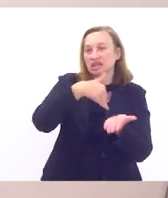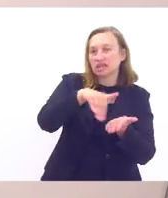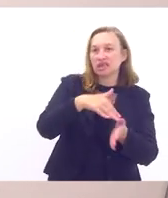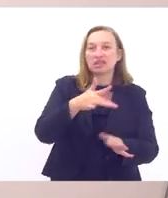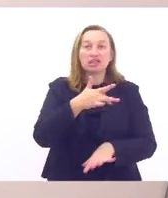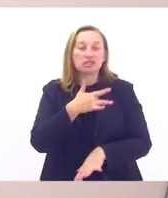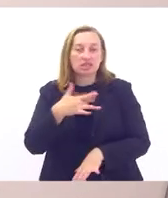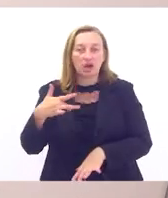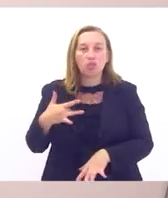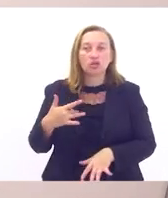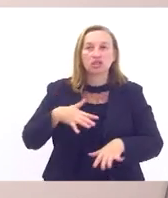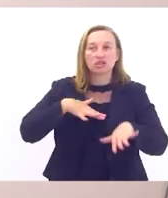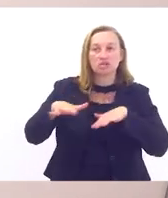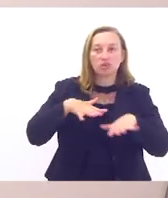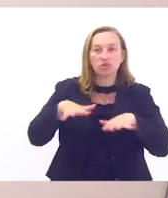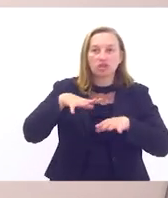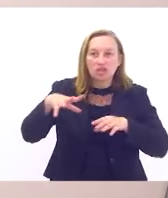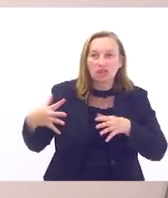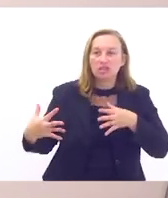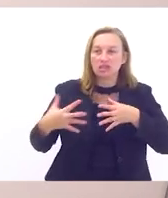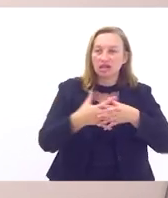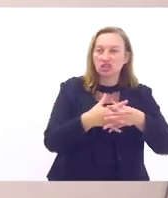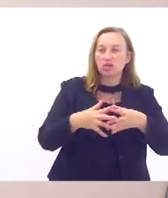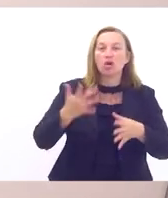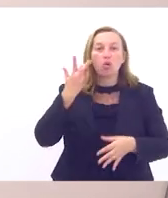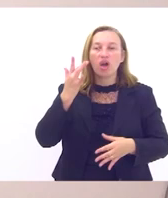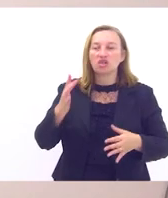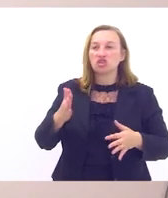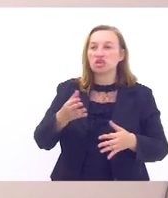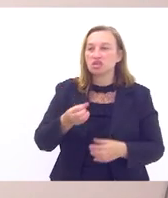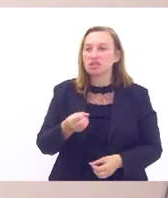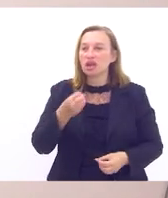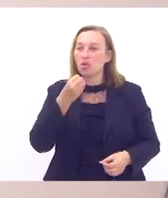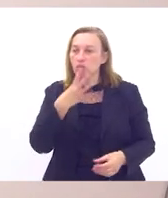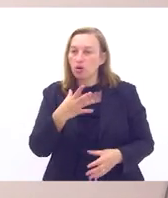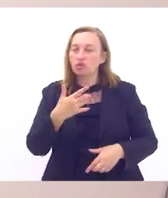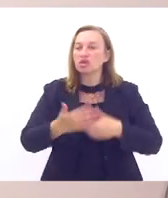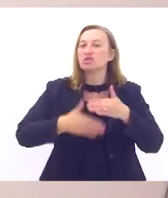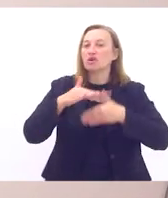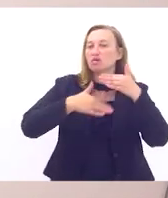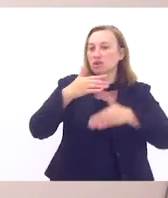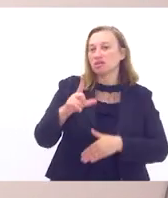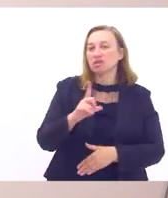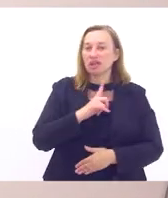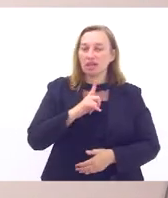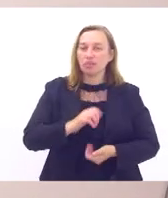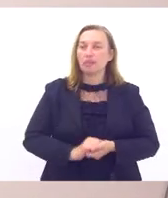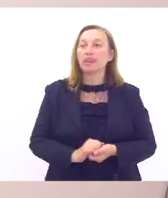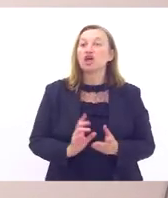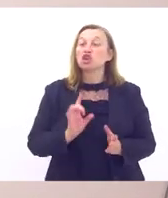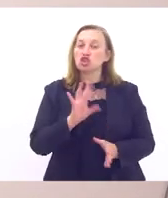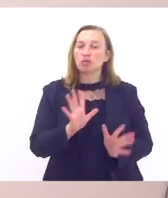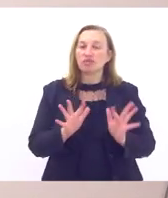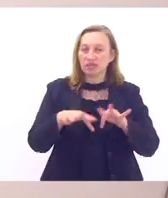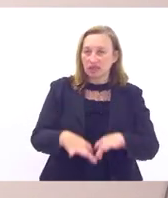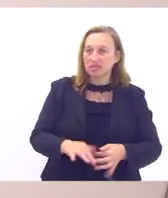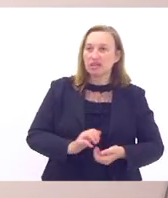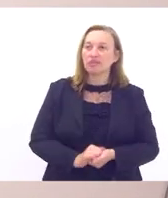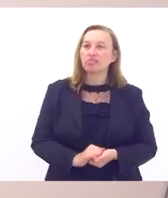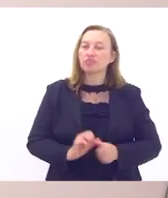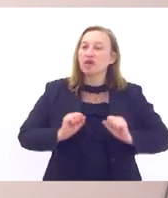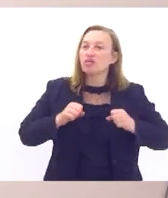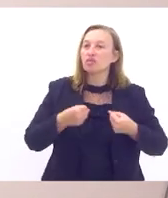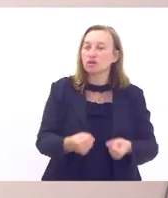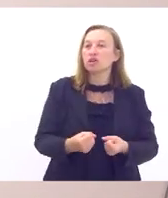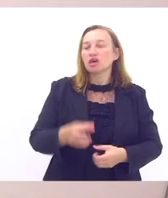nessa mobilização e engajamento, eu acho que é a grande ação que a gente pode tomar. E só para encerrar,